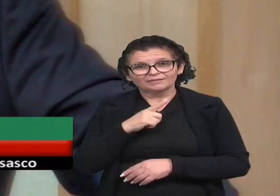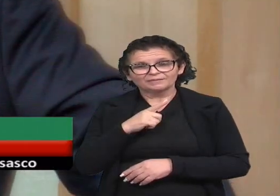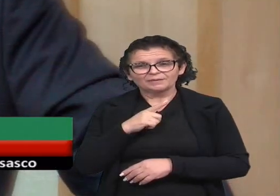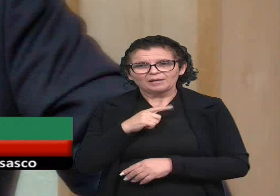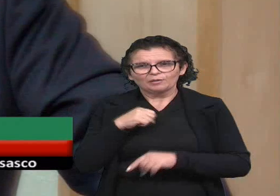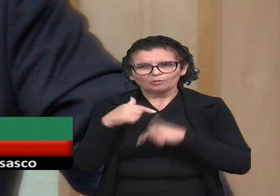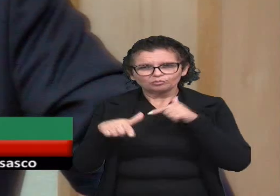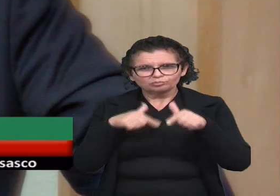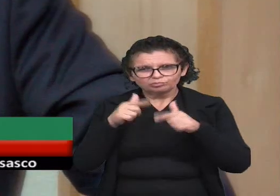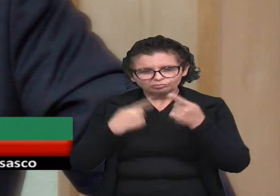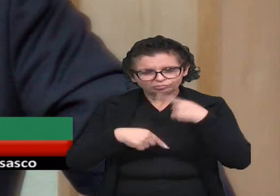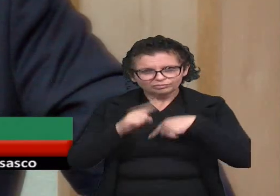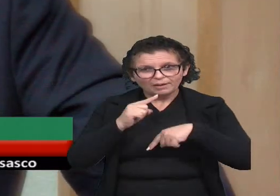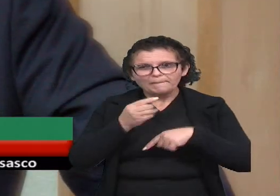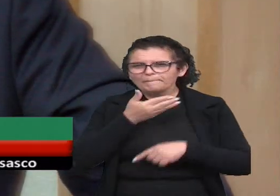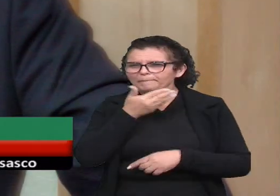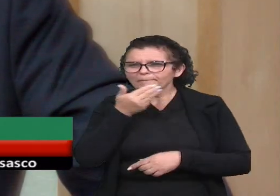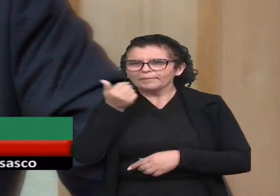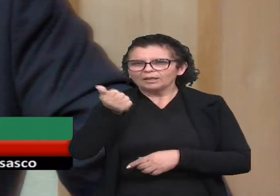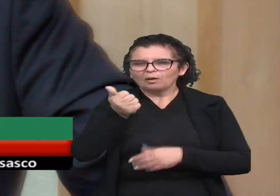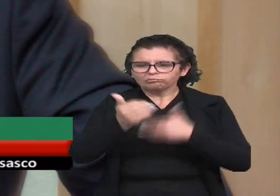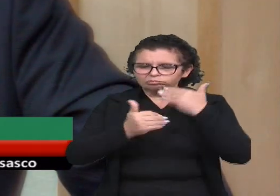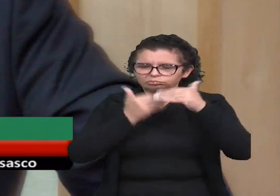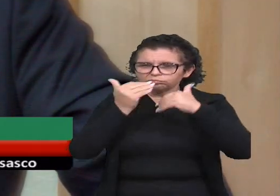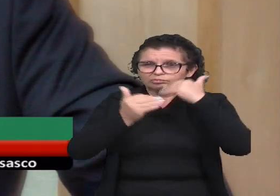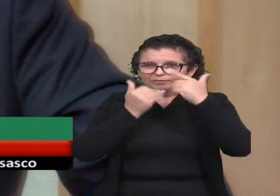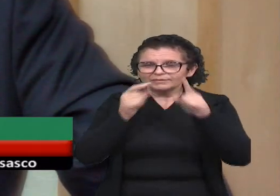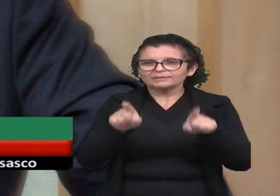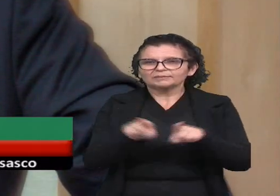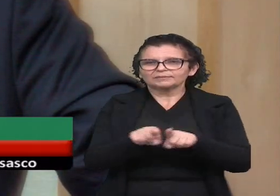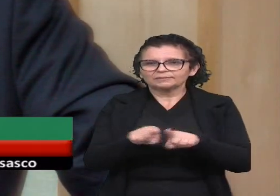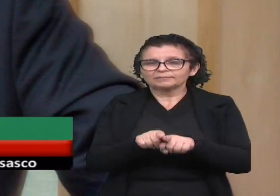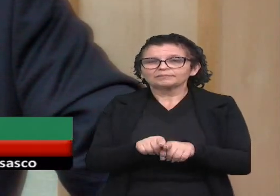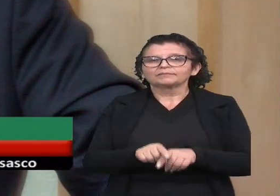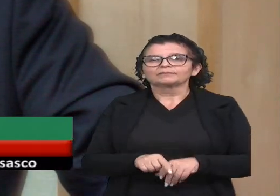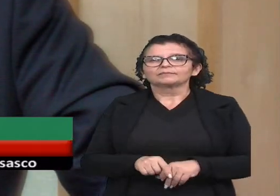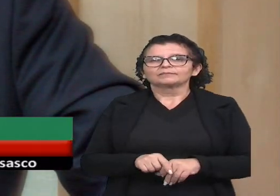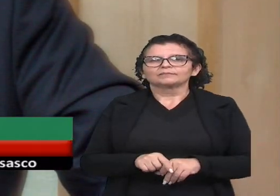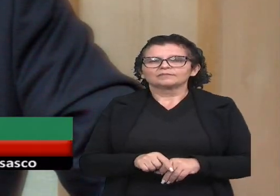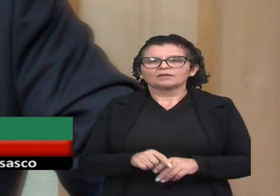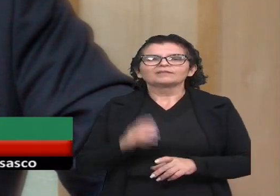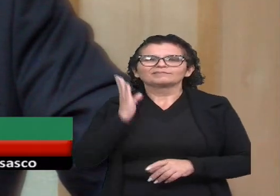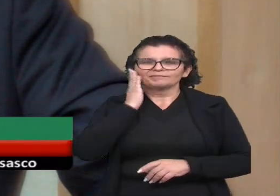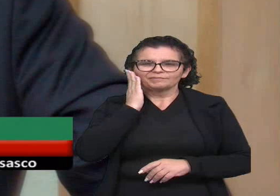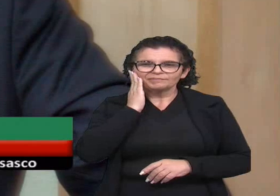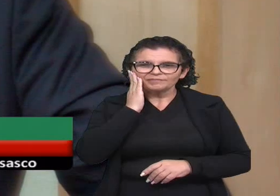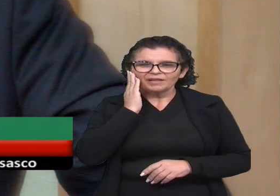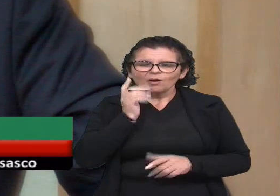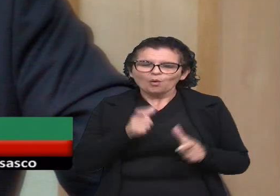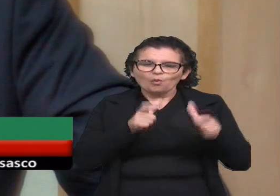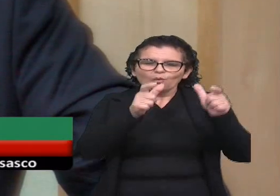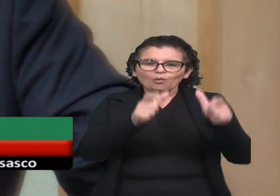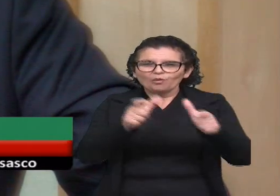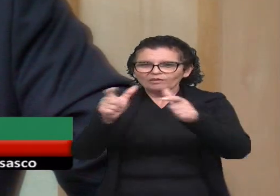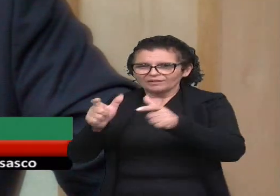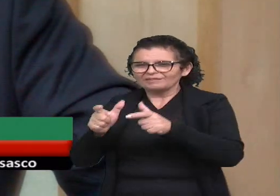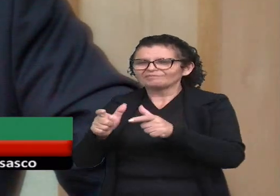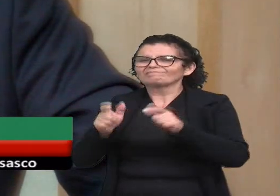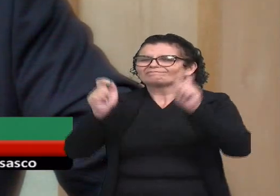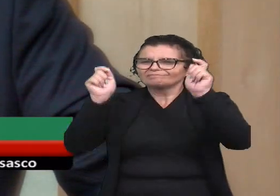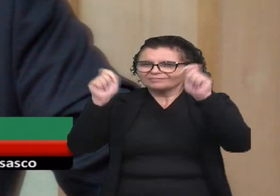um trabalho muito promissor onde você está indo. Sei que onde você estiver vai